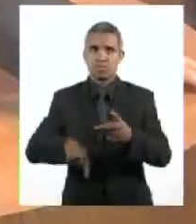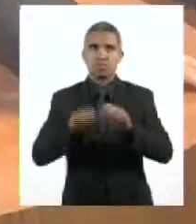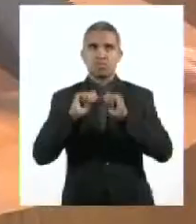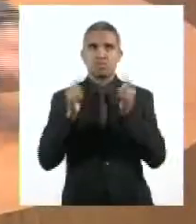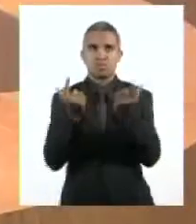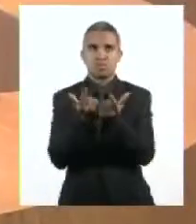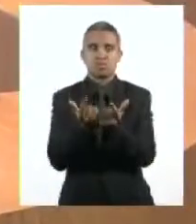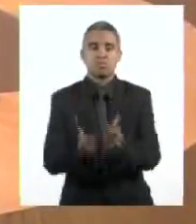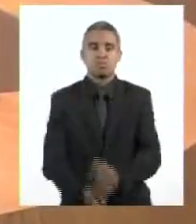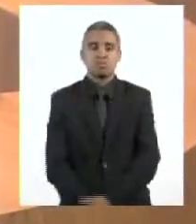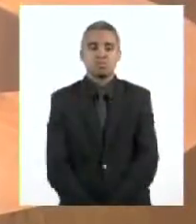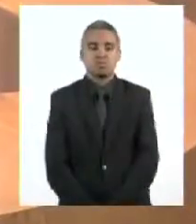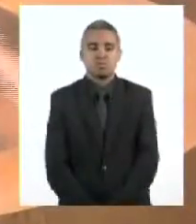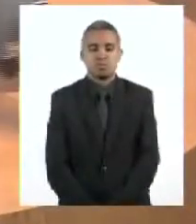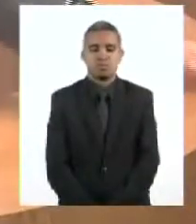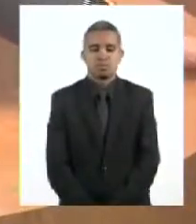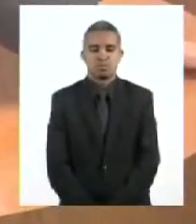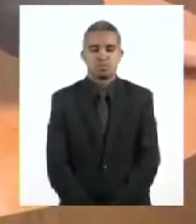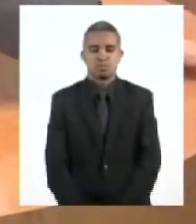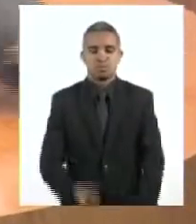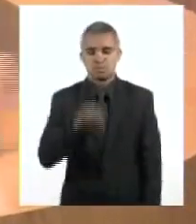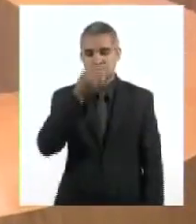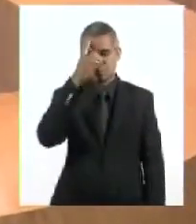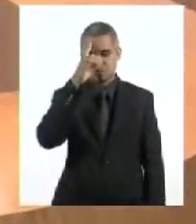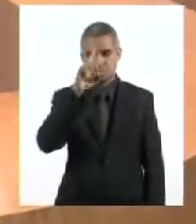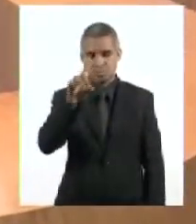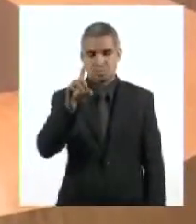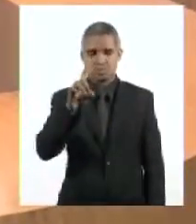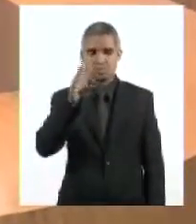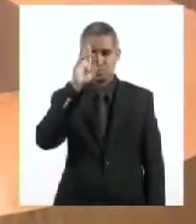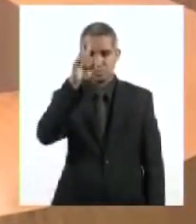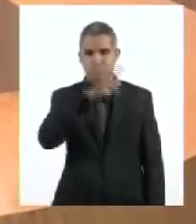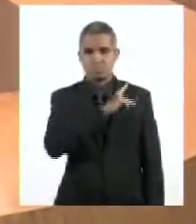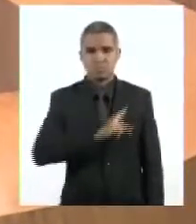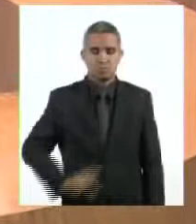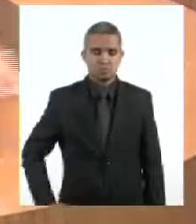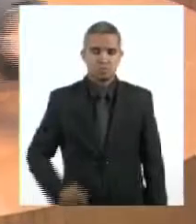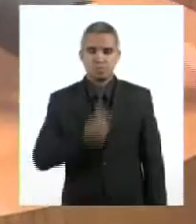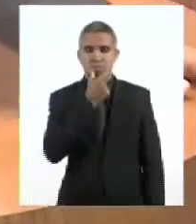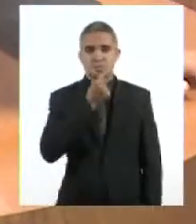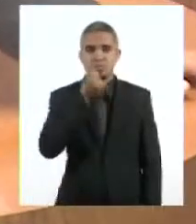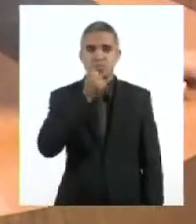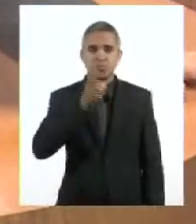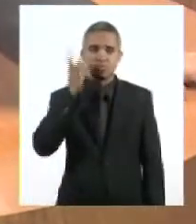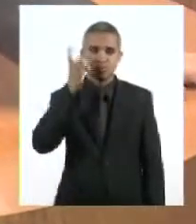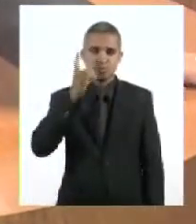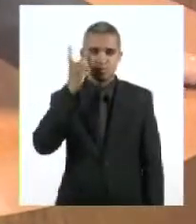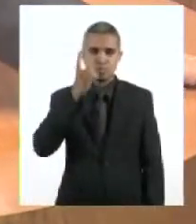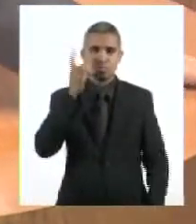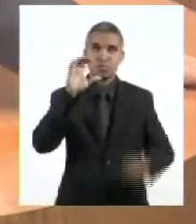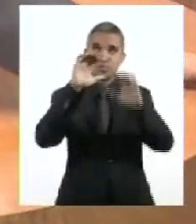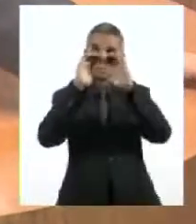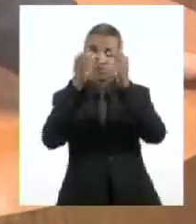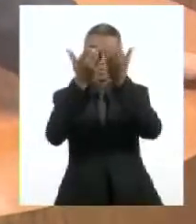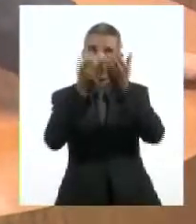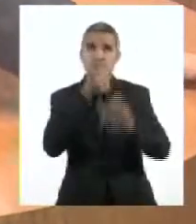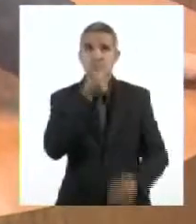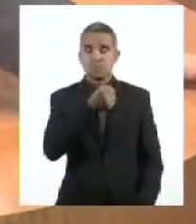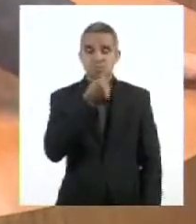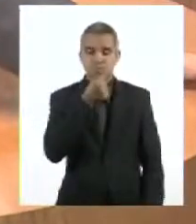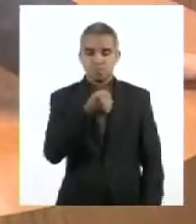Bom dia, senhor presidente, deputados, deputadas, galeria, imprensa. Primeiramente, senhor presidente, queria me